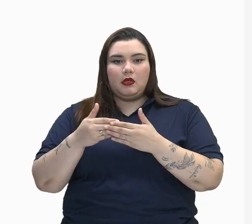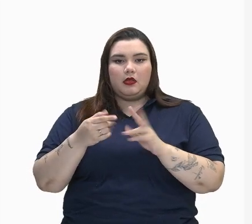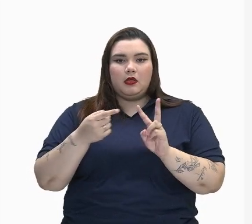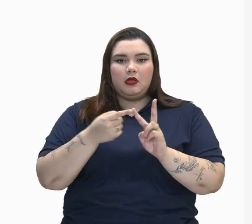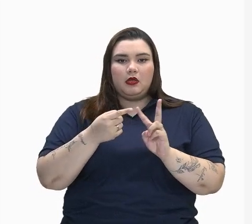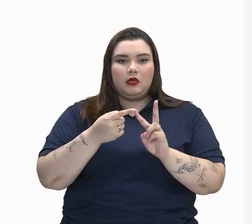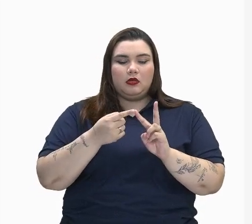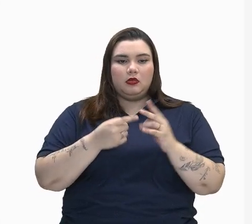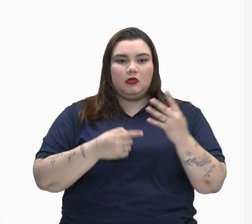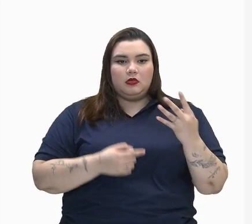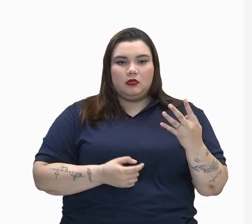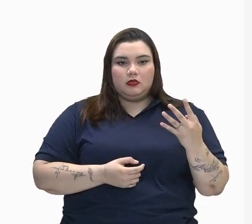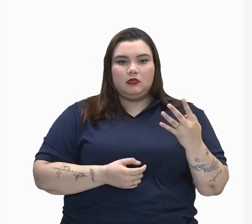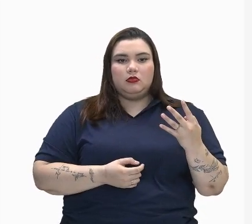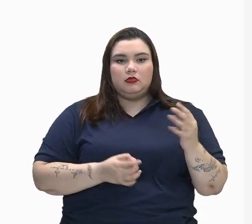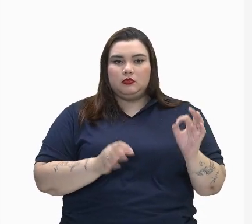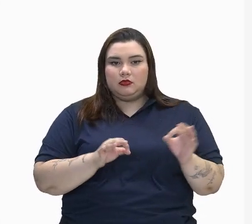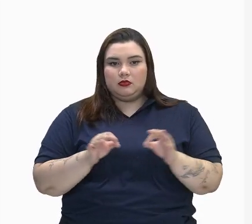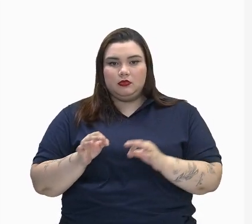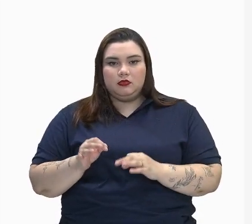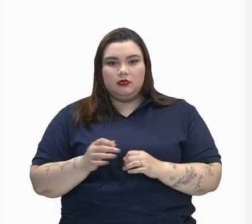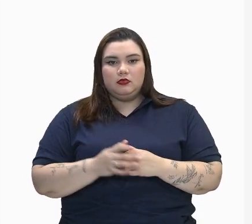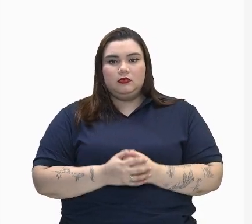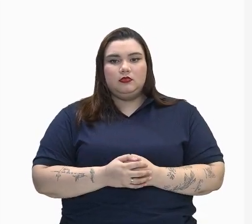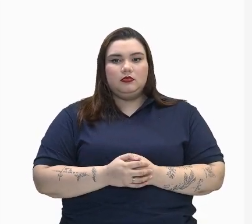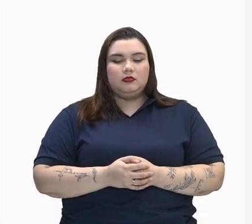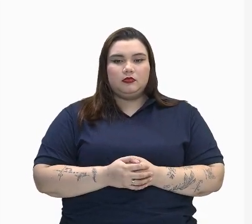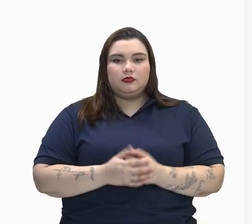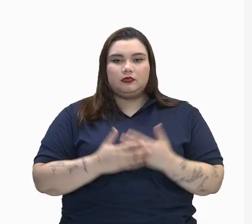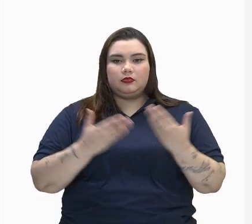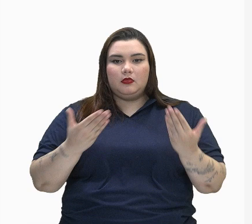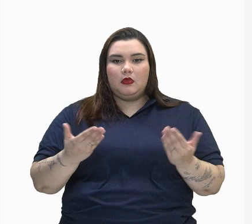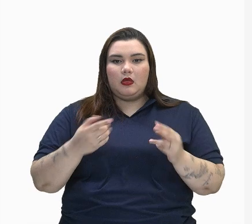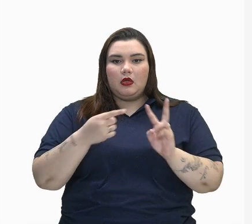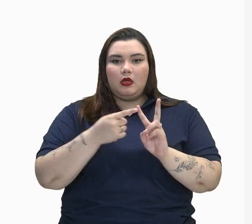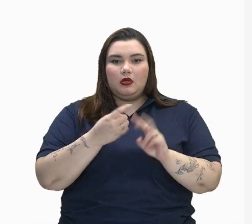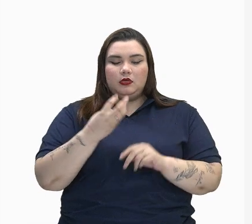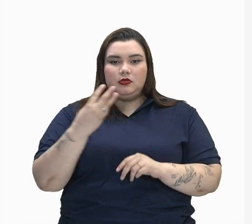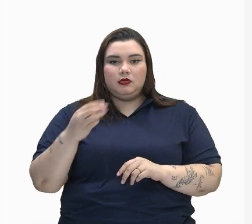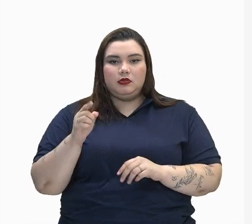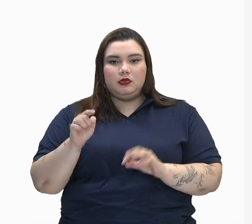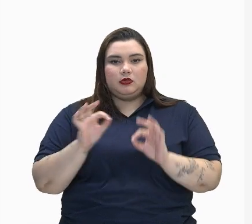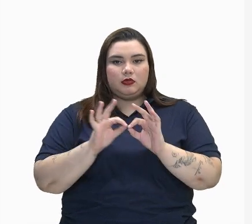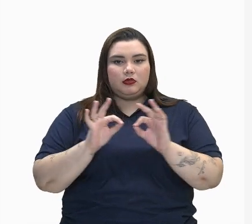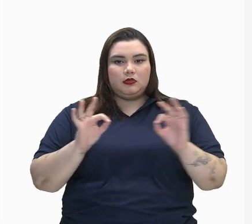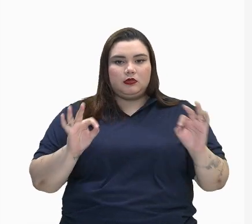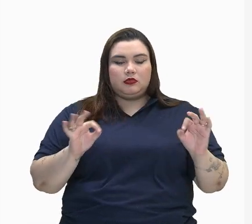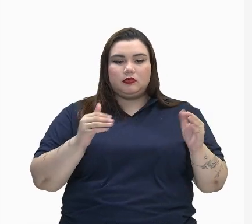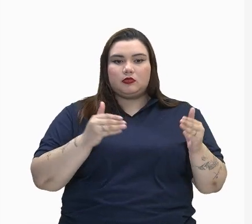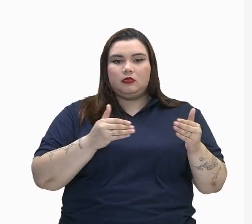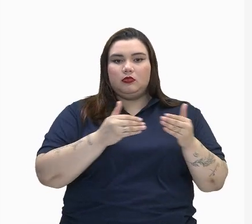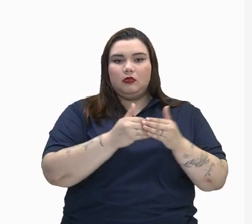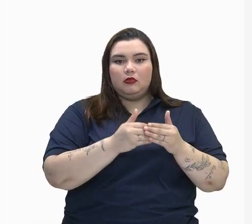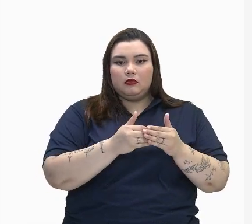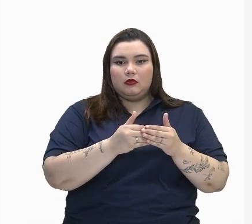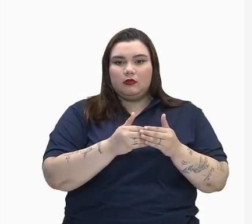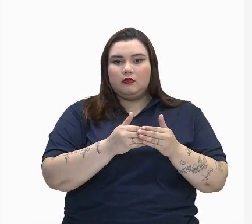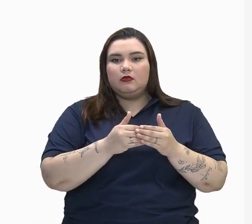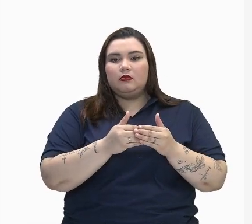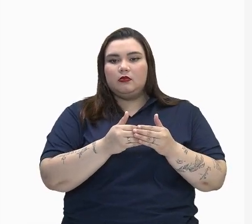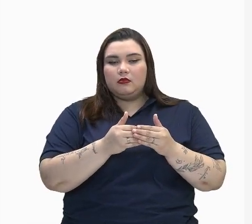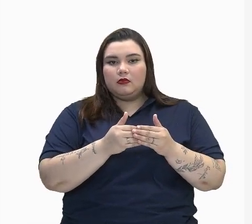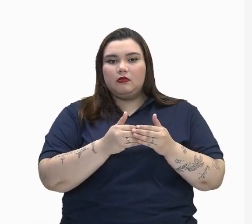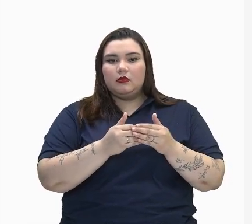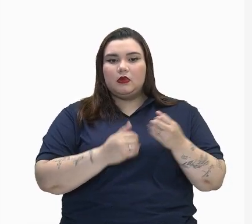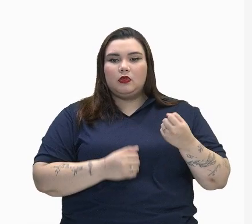quem? De raiz de 4, certo? Então, a raiz de 3 aqui na reta numérica vai estar mais próxima de quem? Vai estar